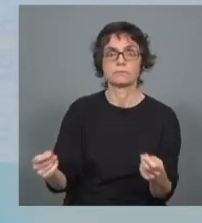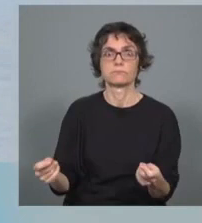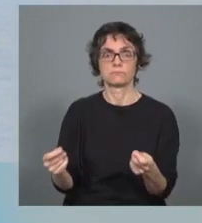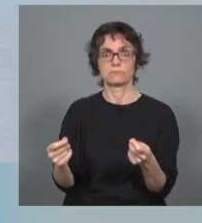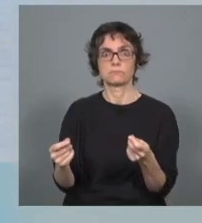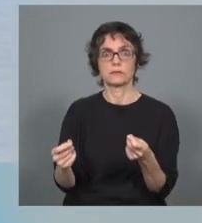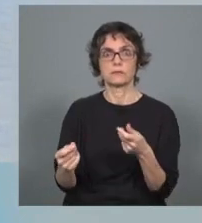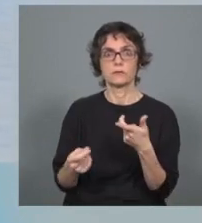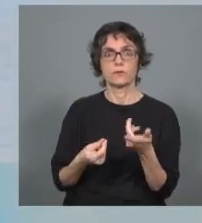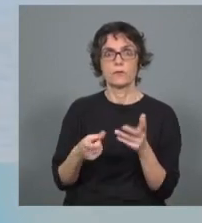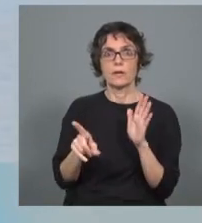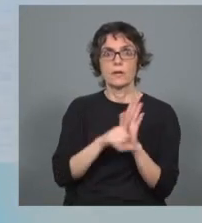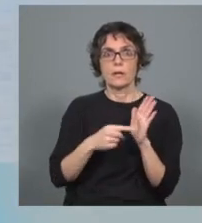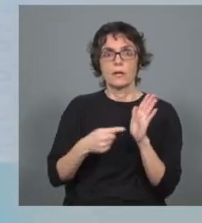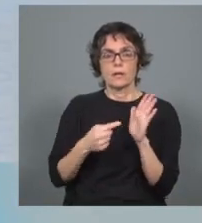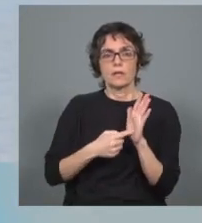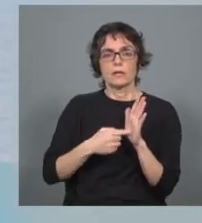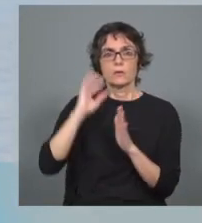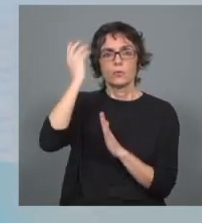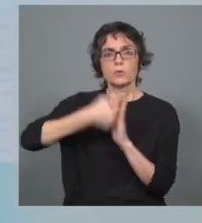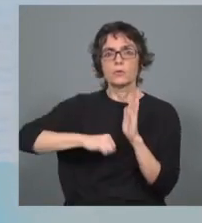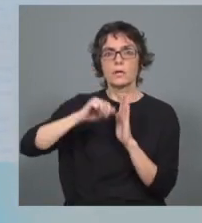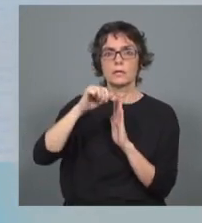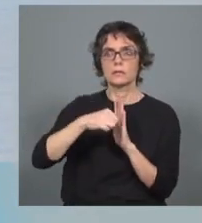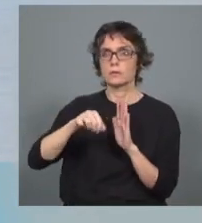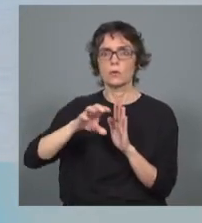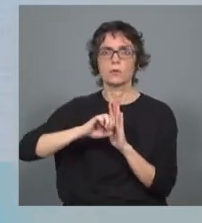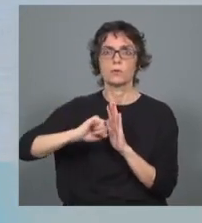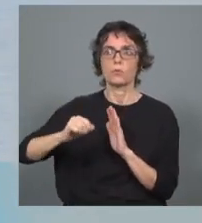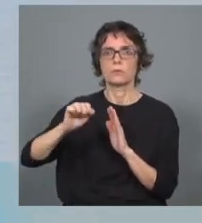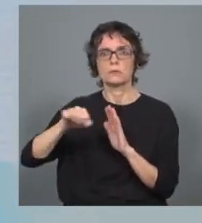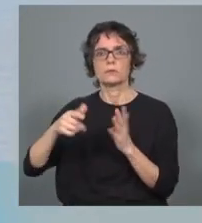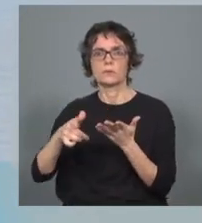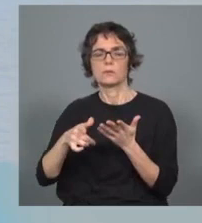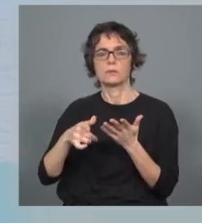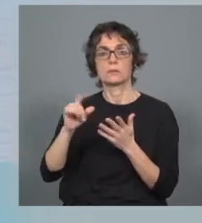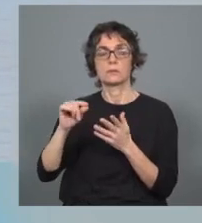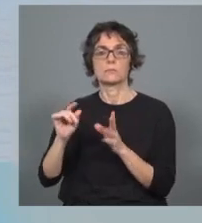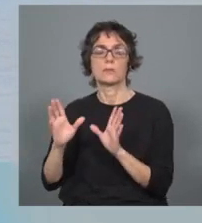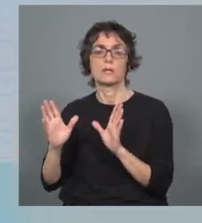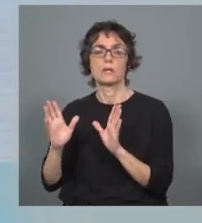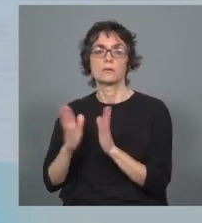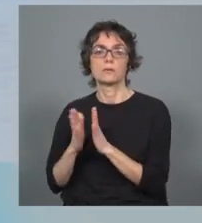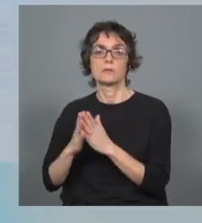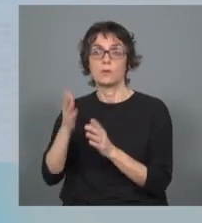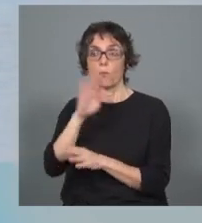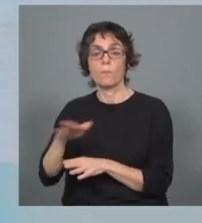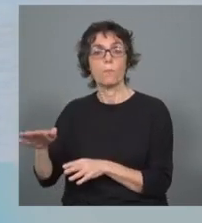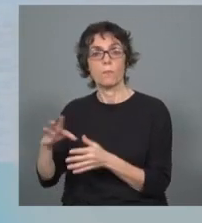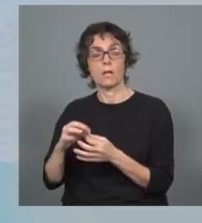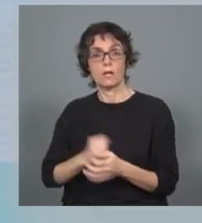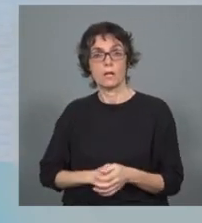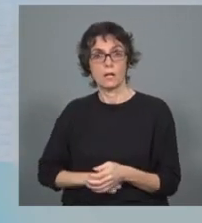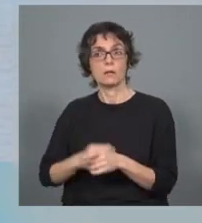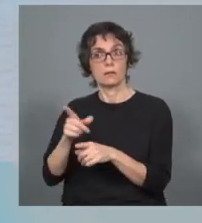da lei, com as afirmações como a Associação de Juristas Católicos e Médicos Católicos a apontar para a dificuldade que